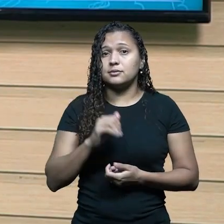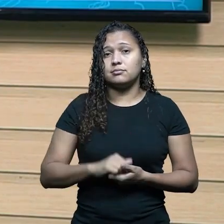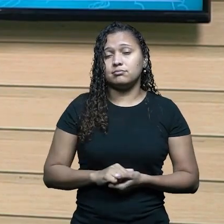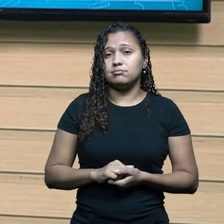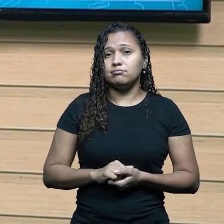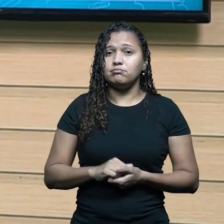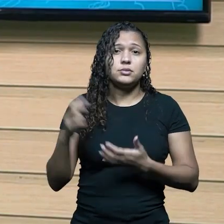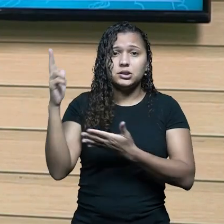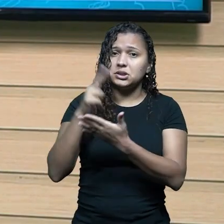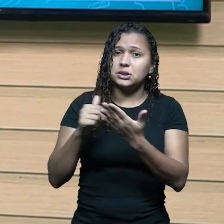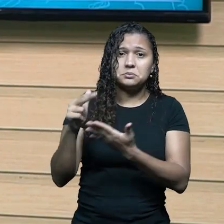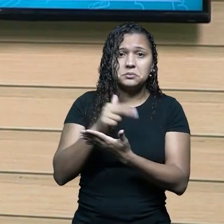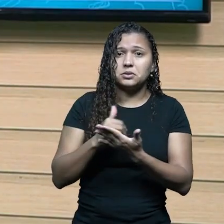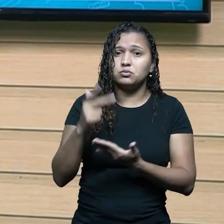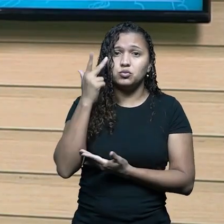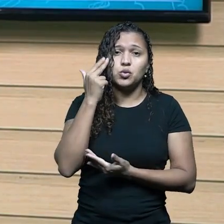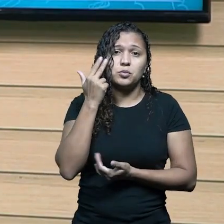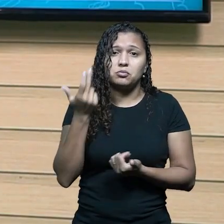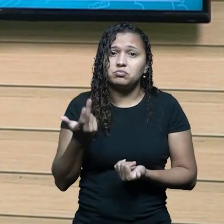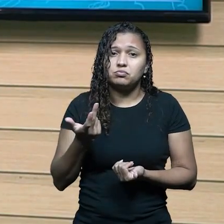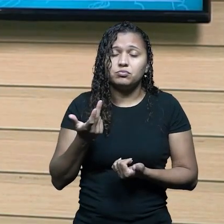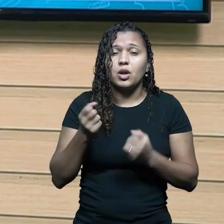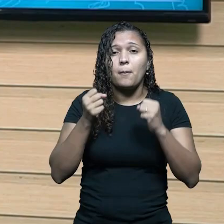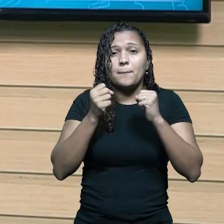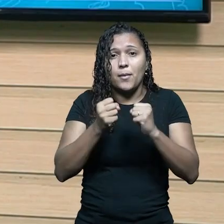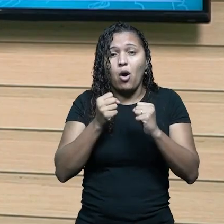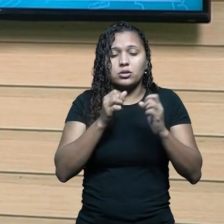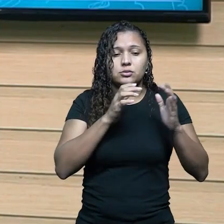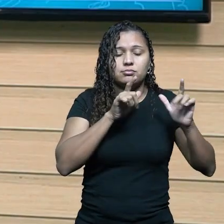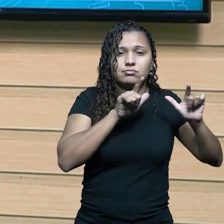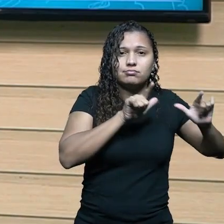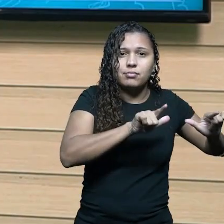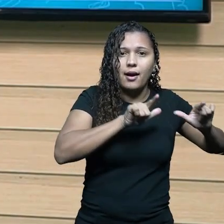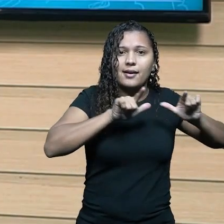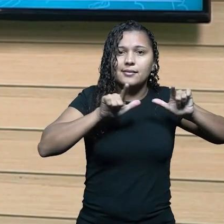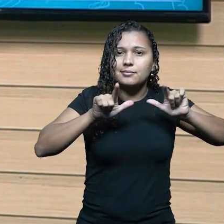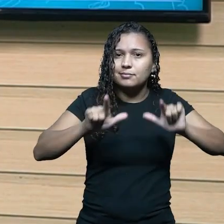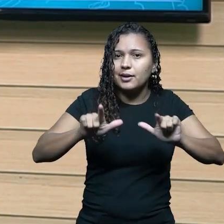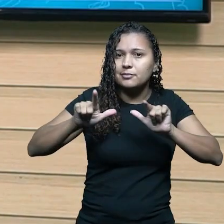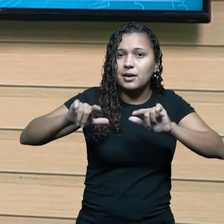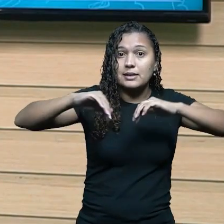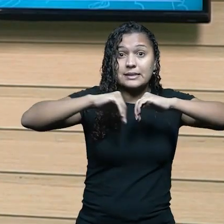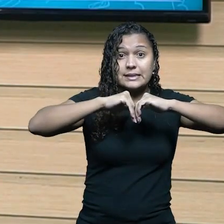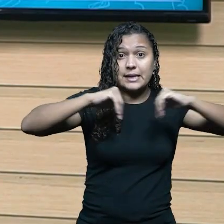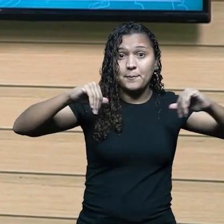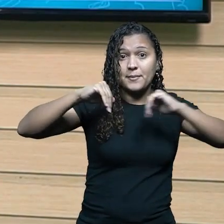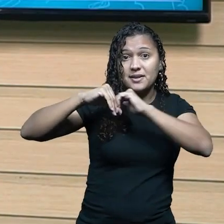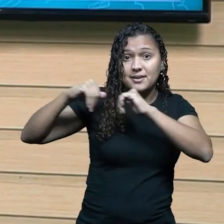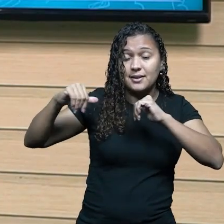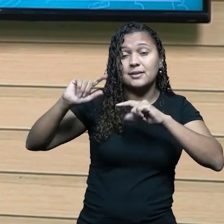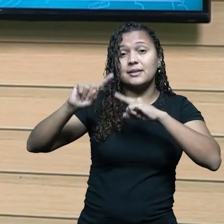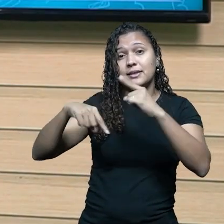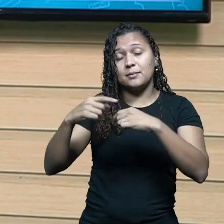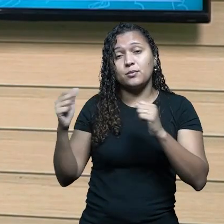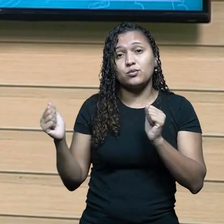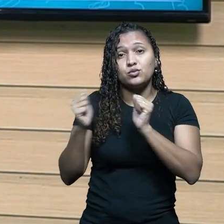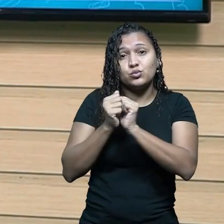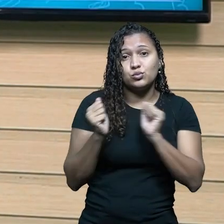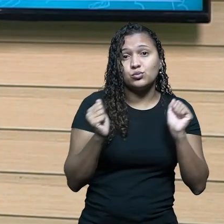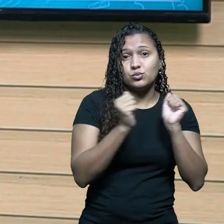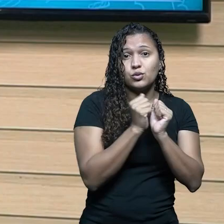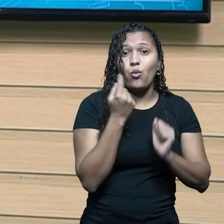planta da figura em si. Então elas podem ser separadas e depois